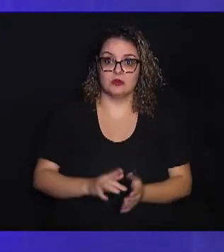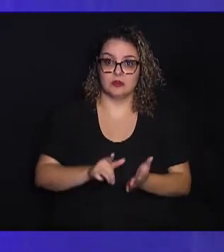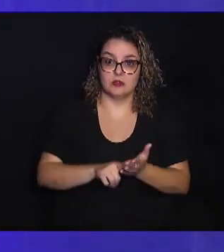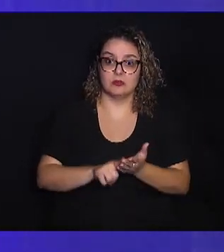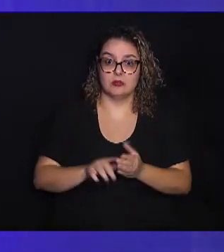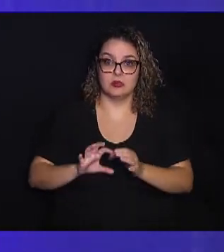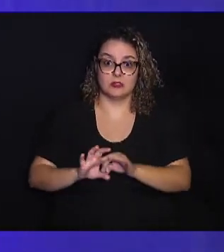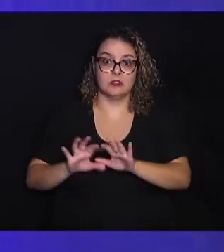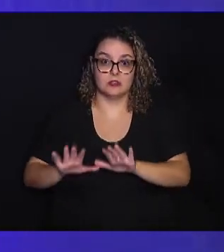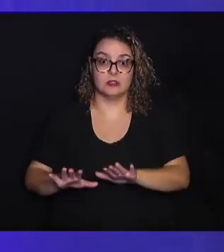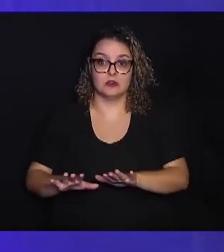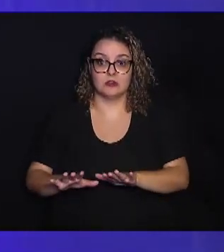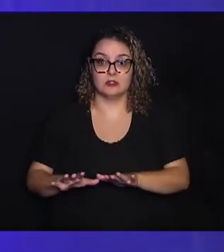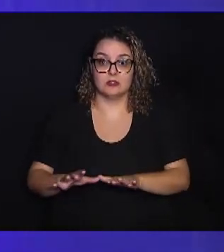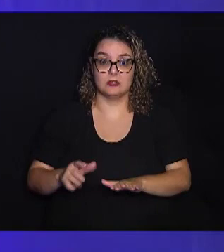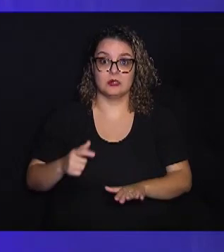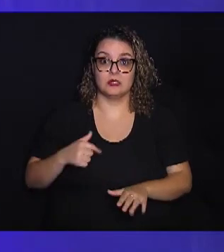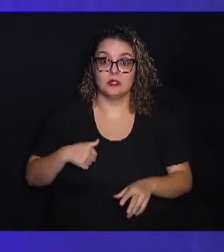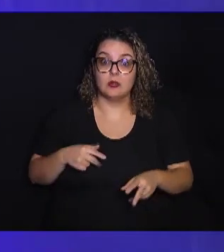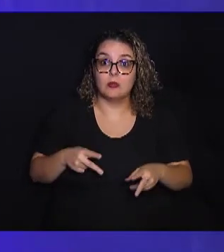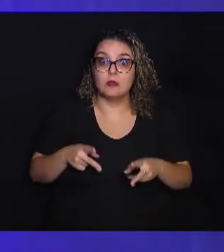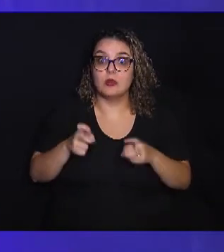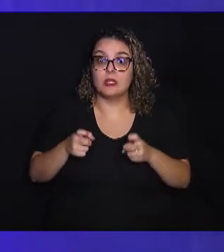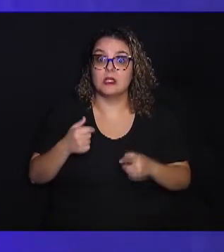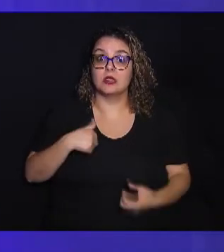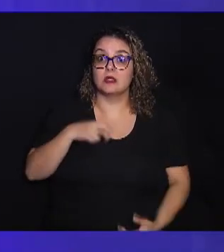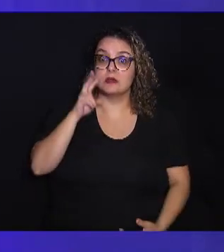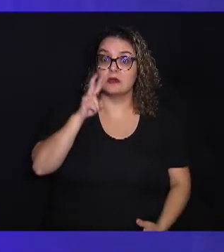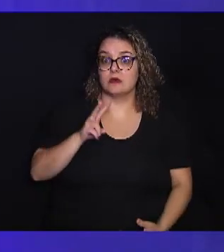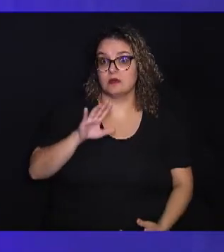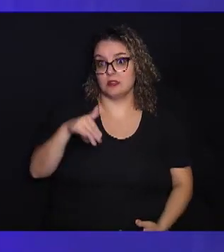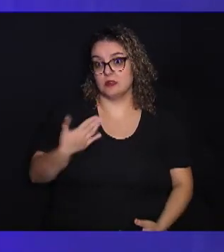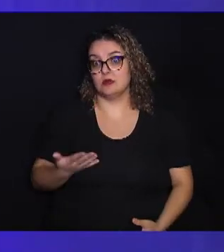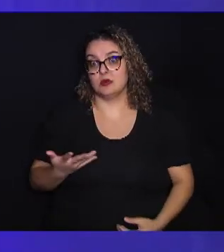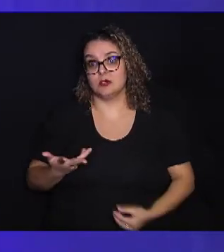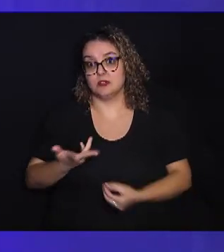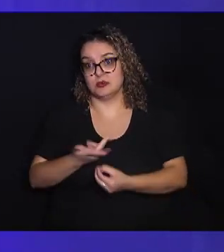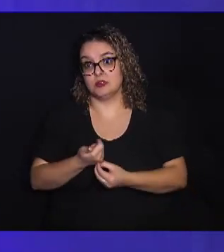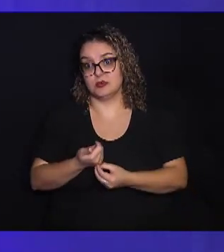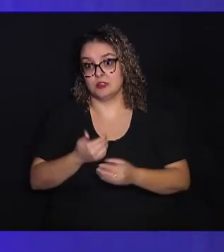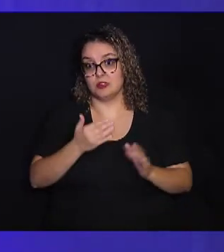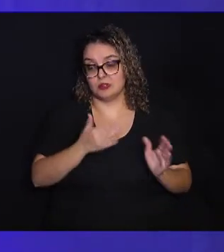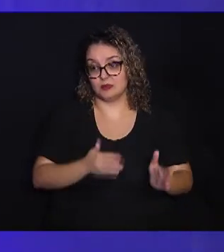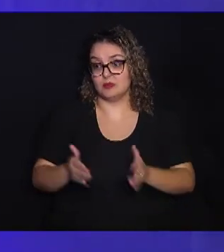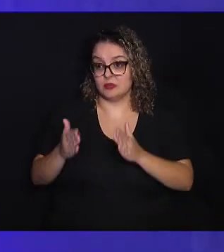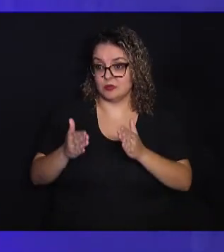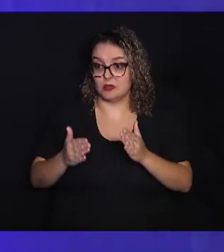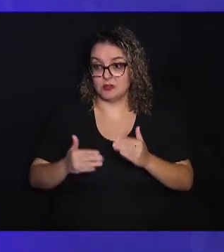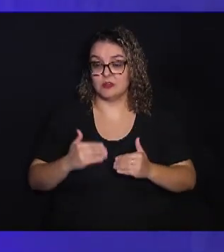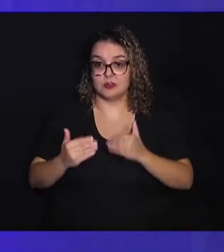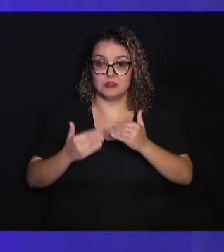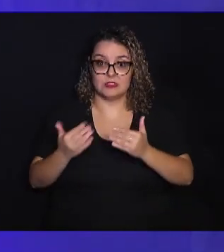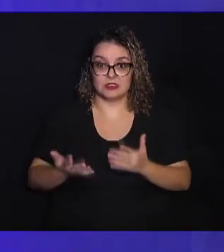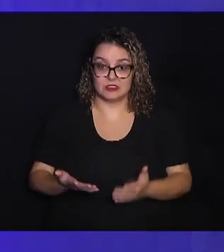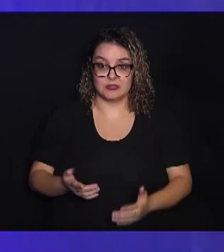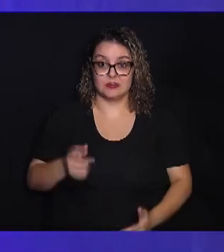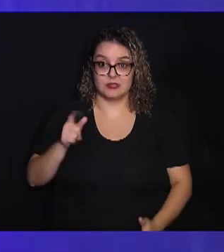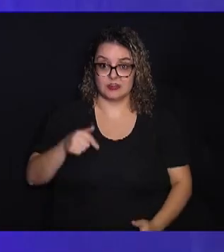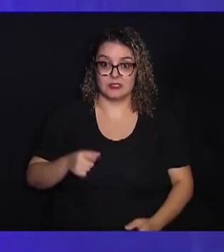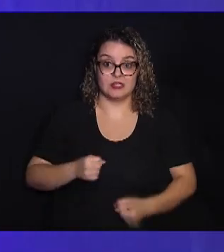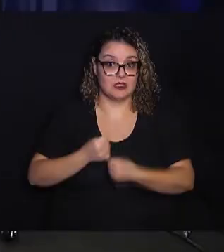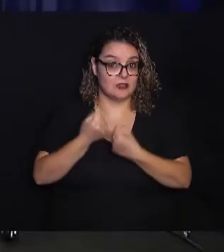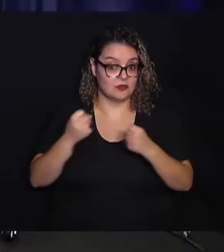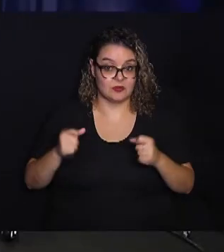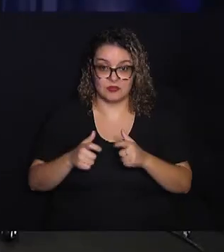lá na exposição, que eu fui me dar conta de que eu vi quando os artistas estavam produzindo essas obras, né? E são obras gigantescas que